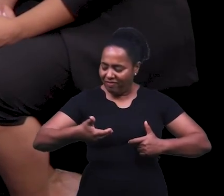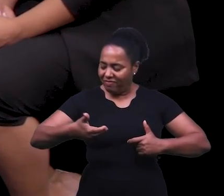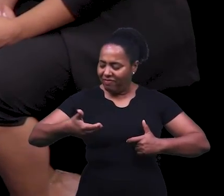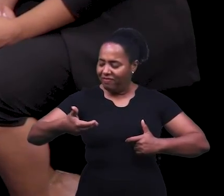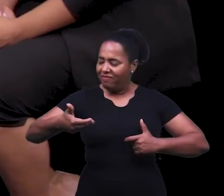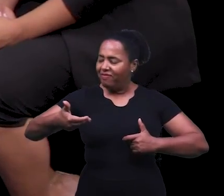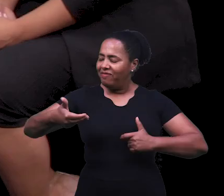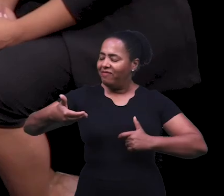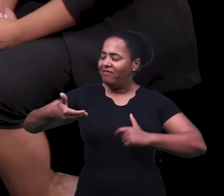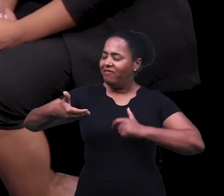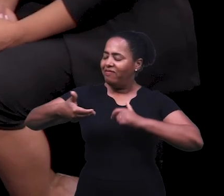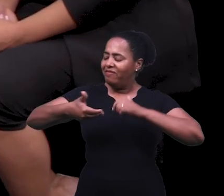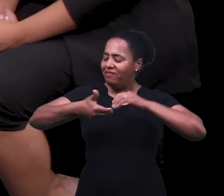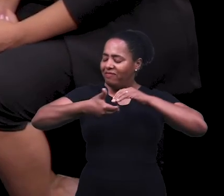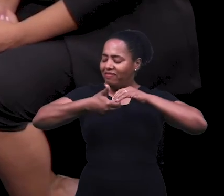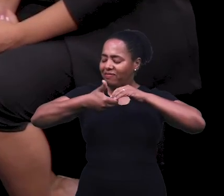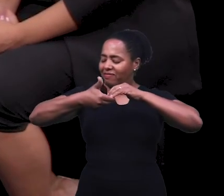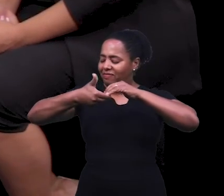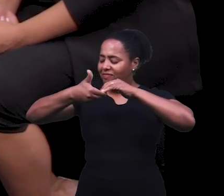mão